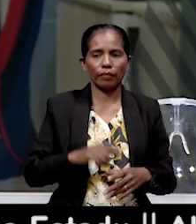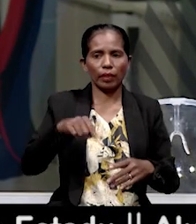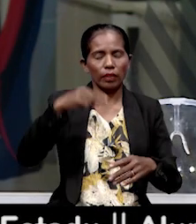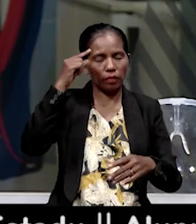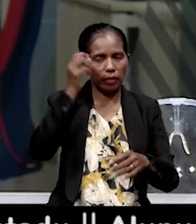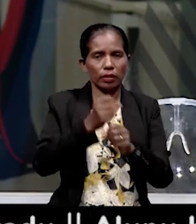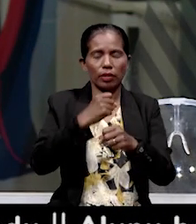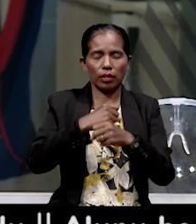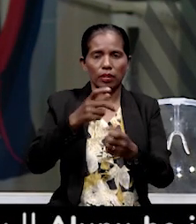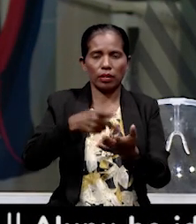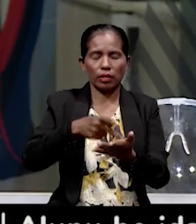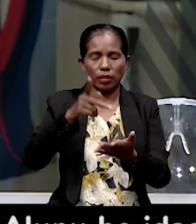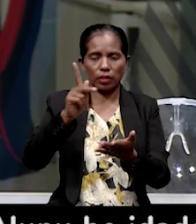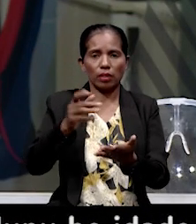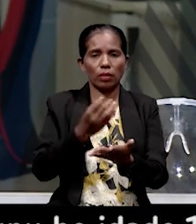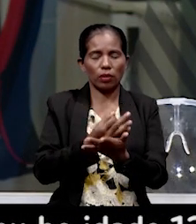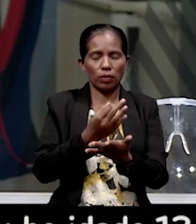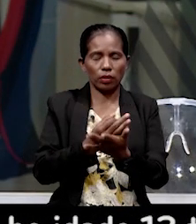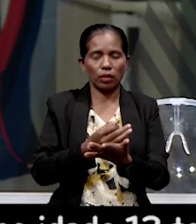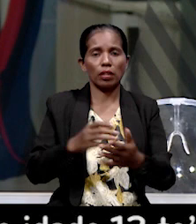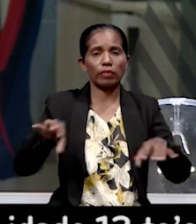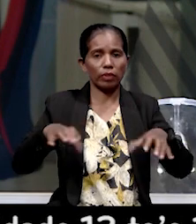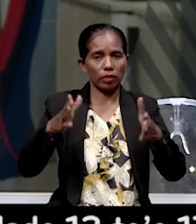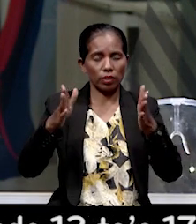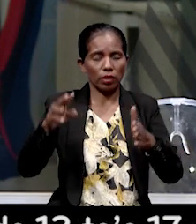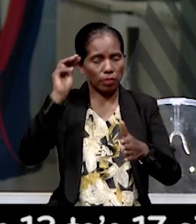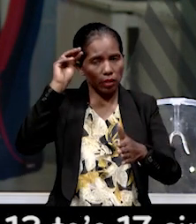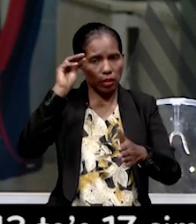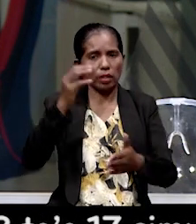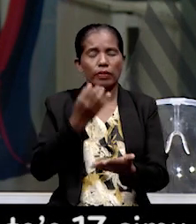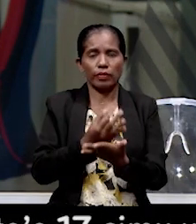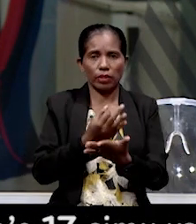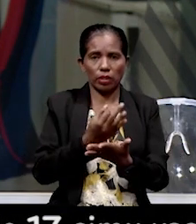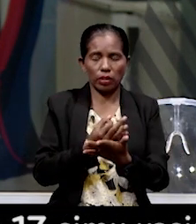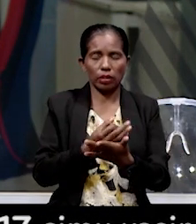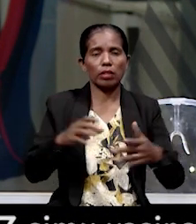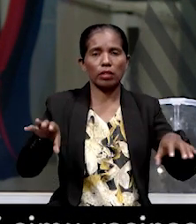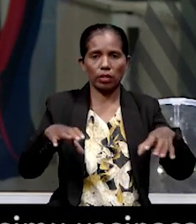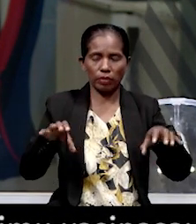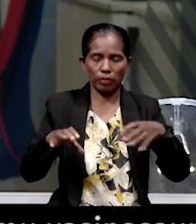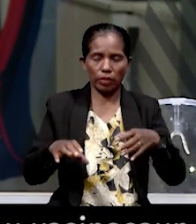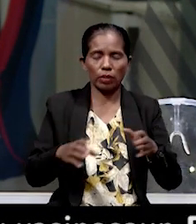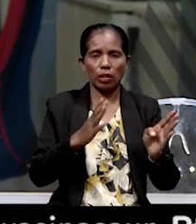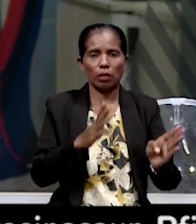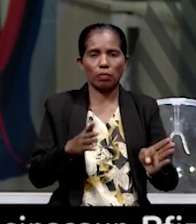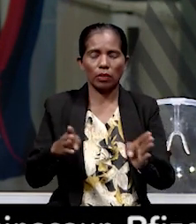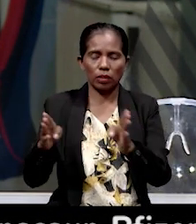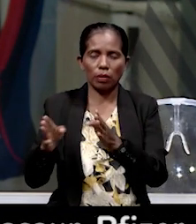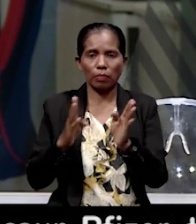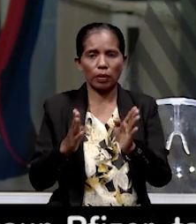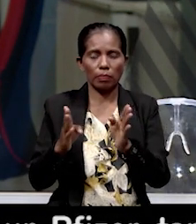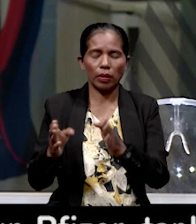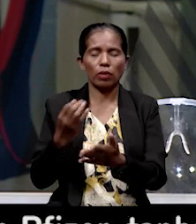Governo serrala pagamento suplementar para funcionário Ministério Finanças nebe serviço para processo